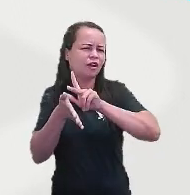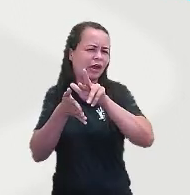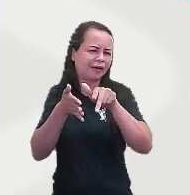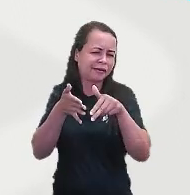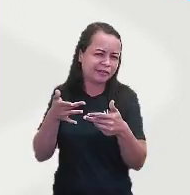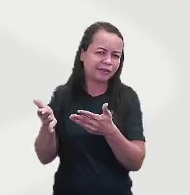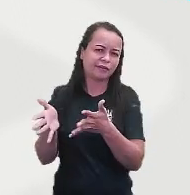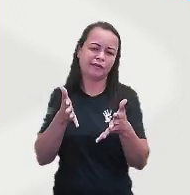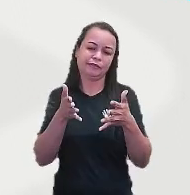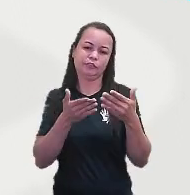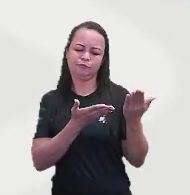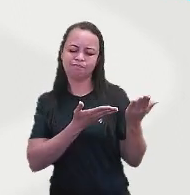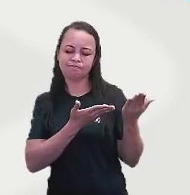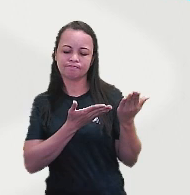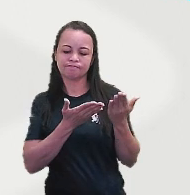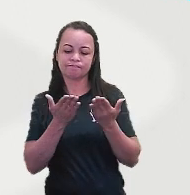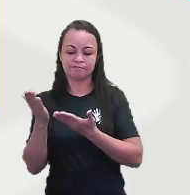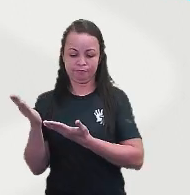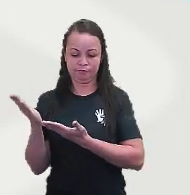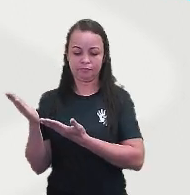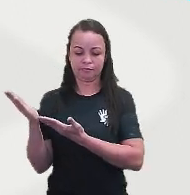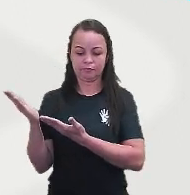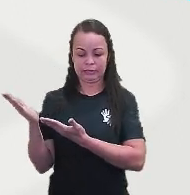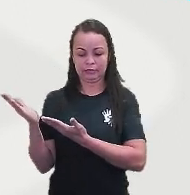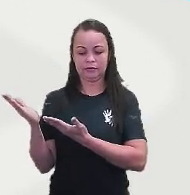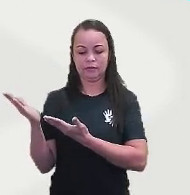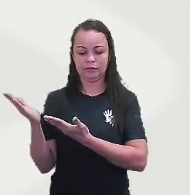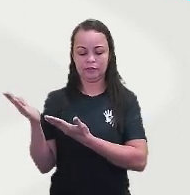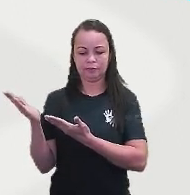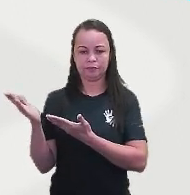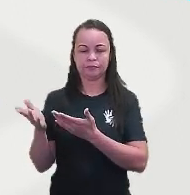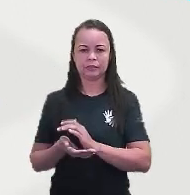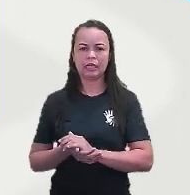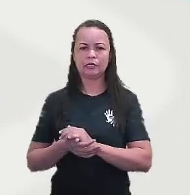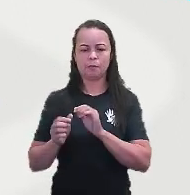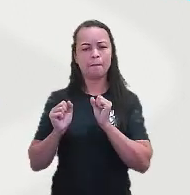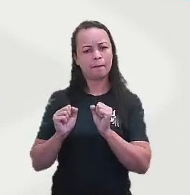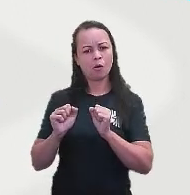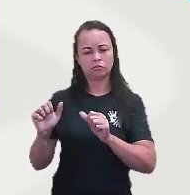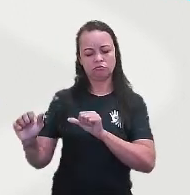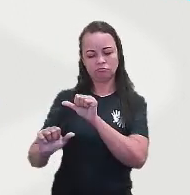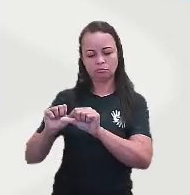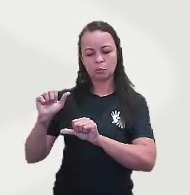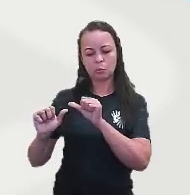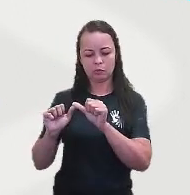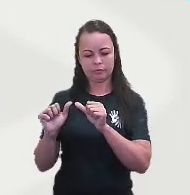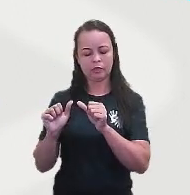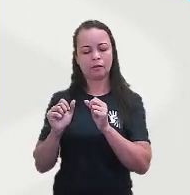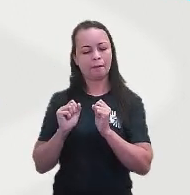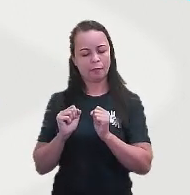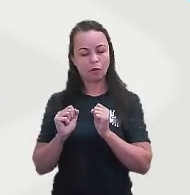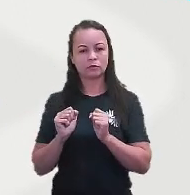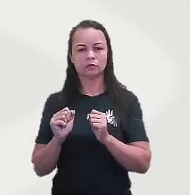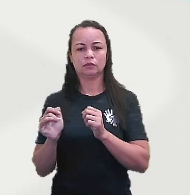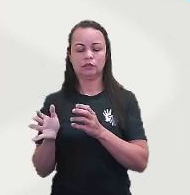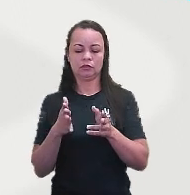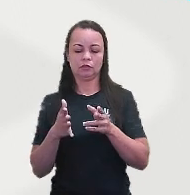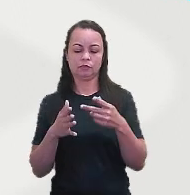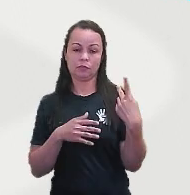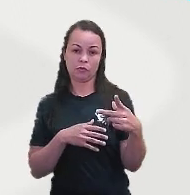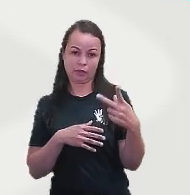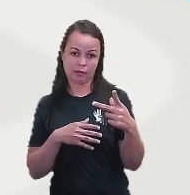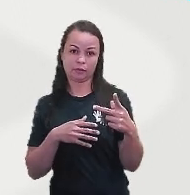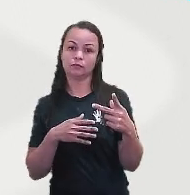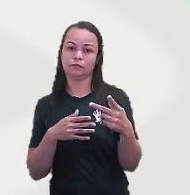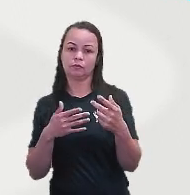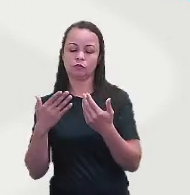quais, pela qual, pelas quais. Então, quando você puder trocar por uma dessas